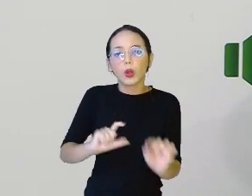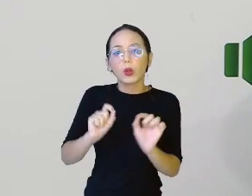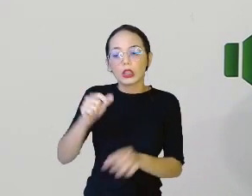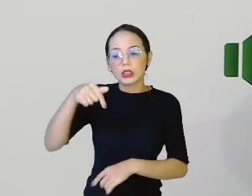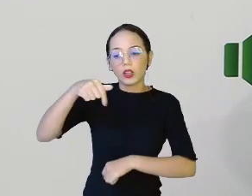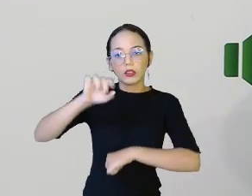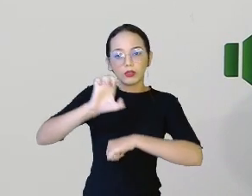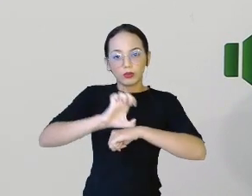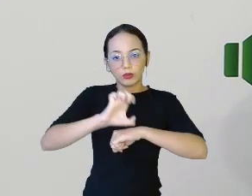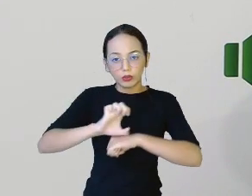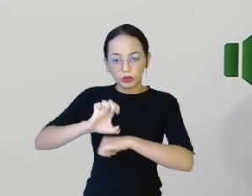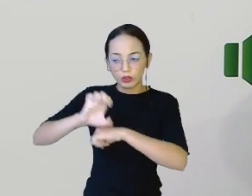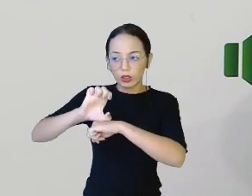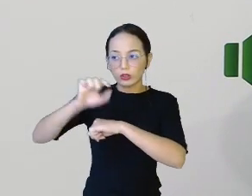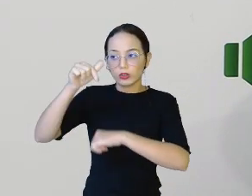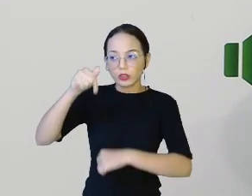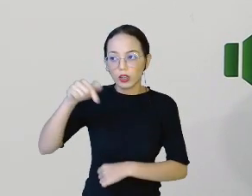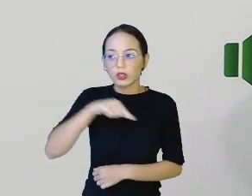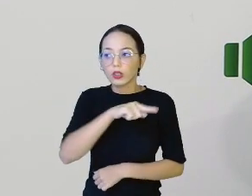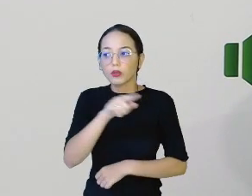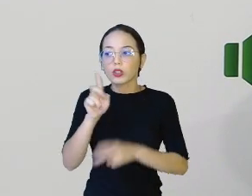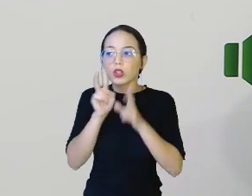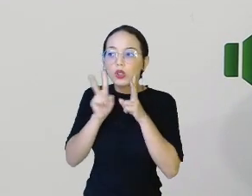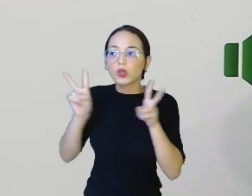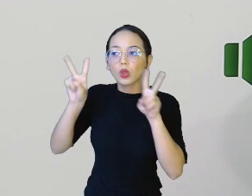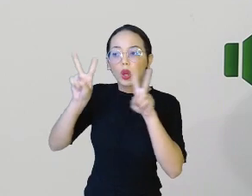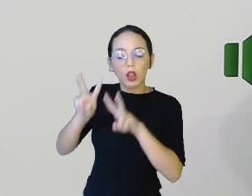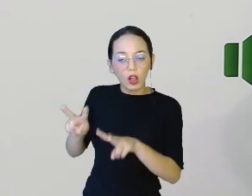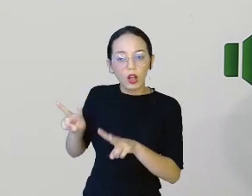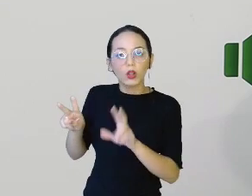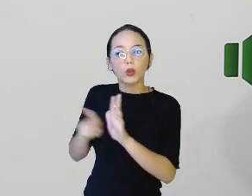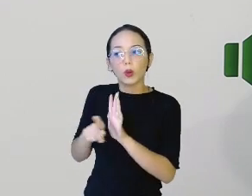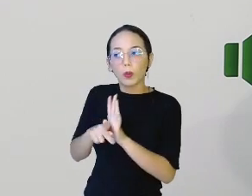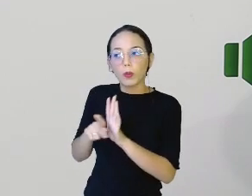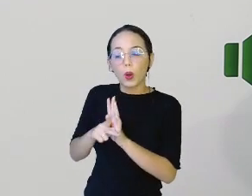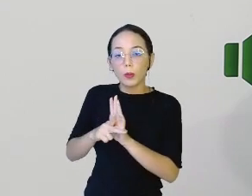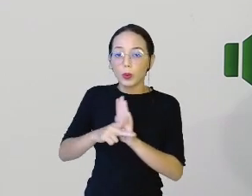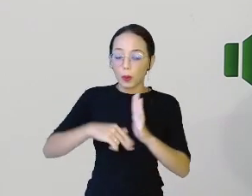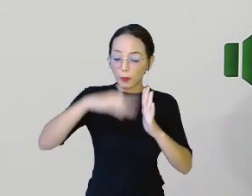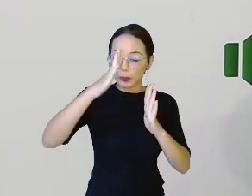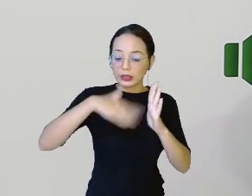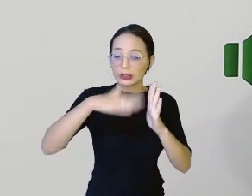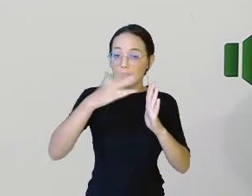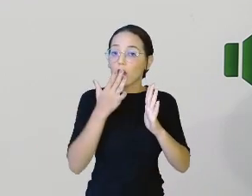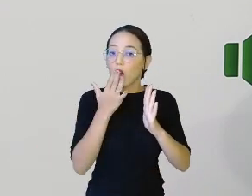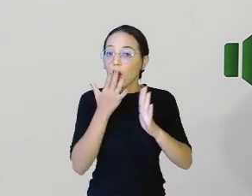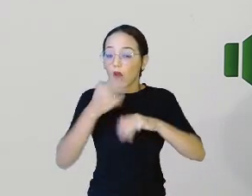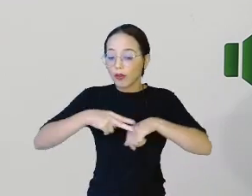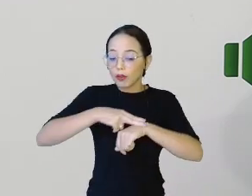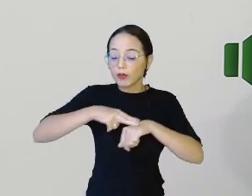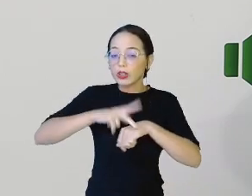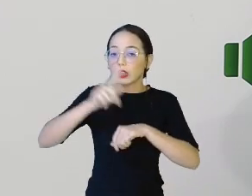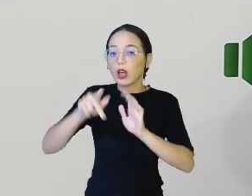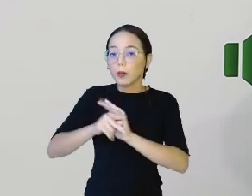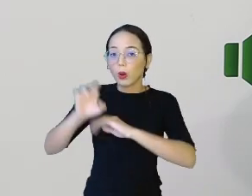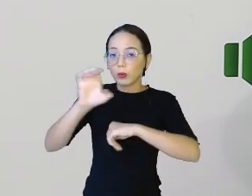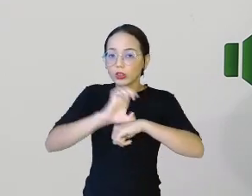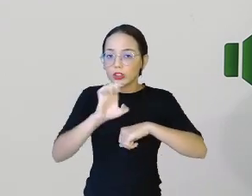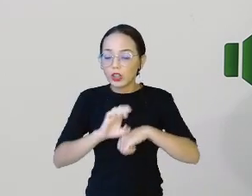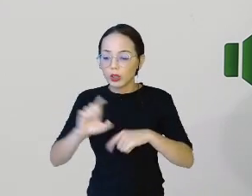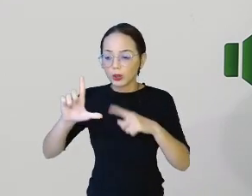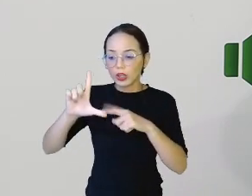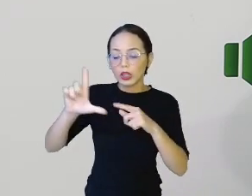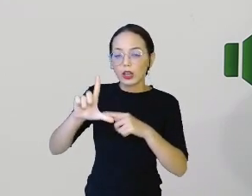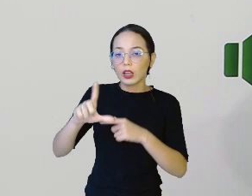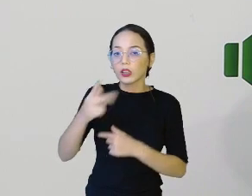7 estados. E você está observando aí, essa parte pintada de verde são os estados e essas letras, eu